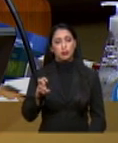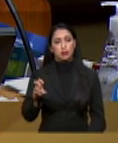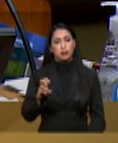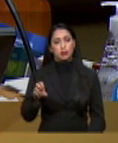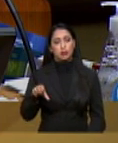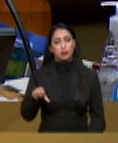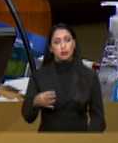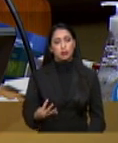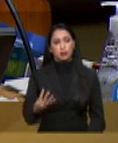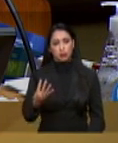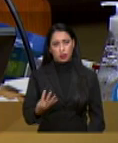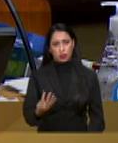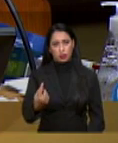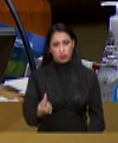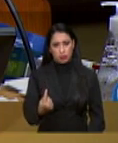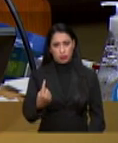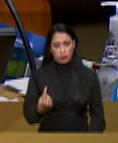1.055.941.